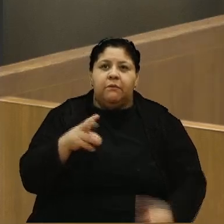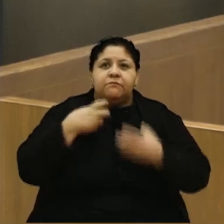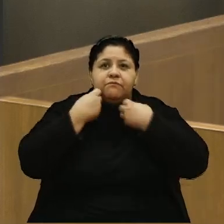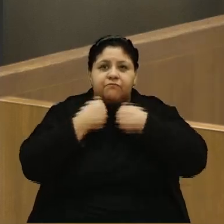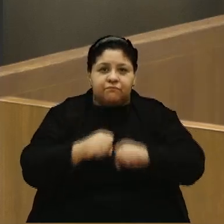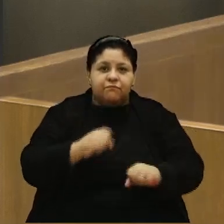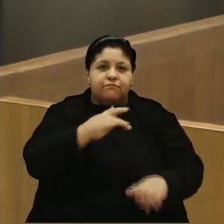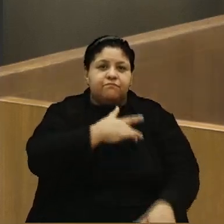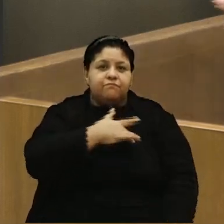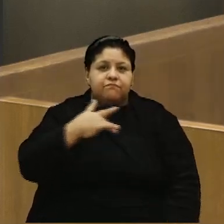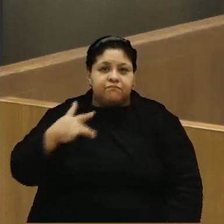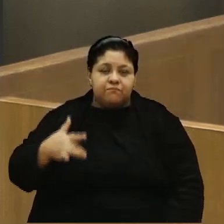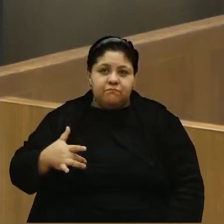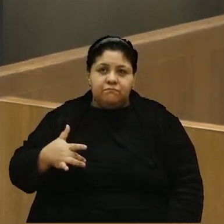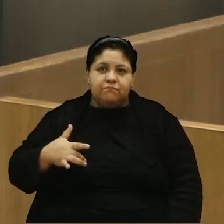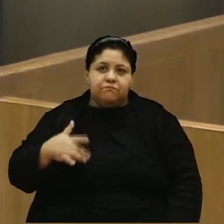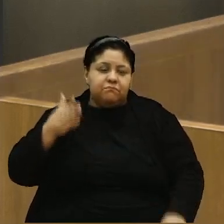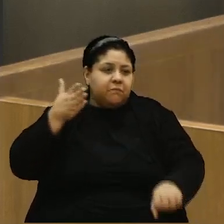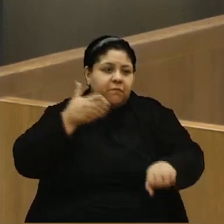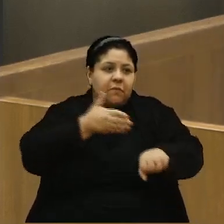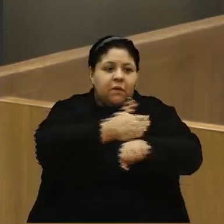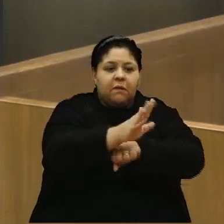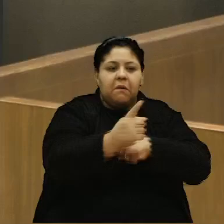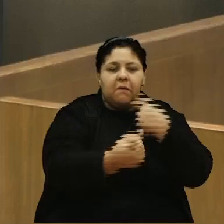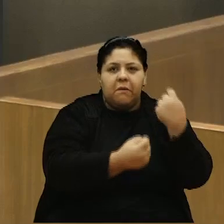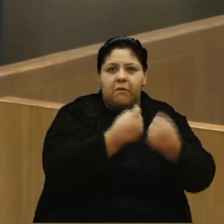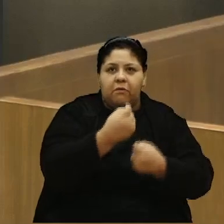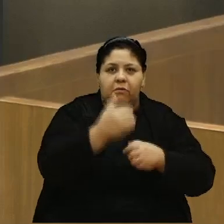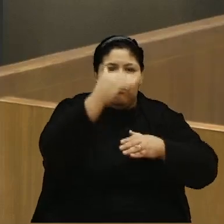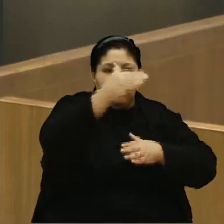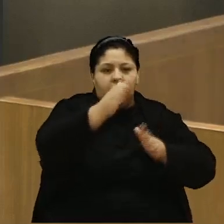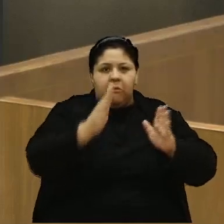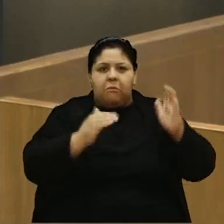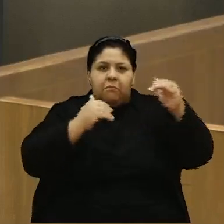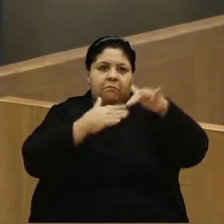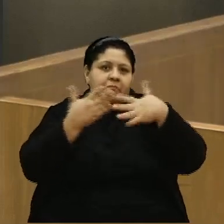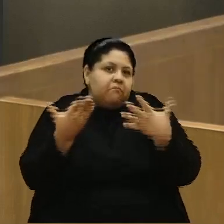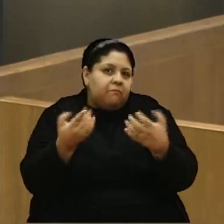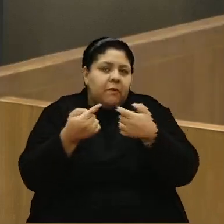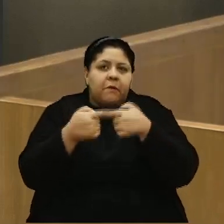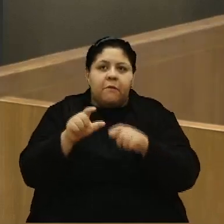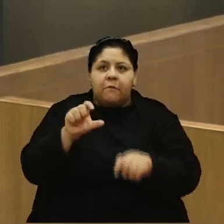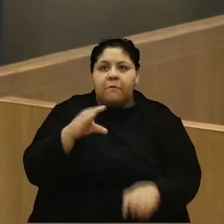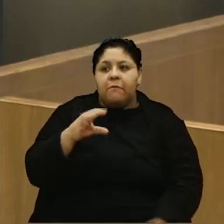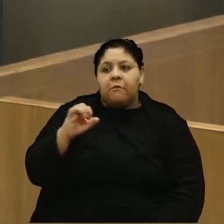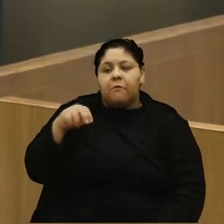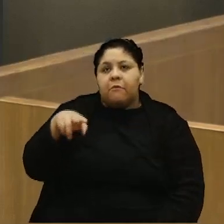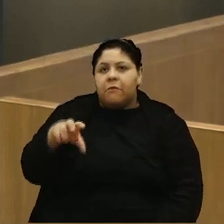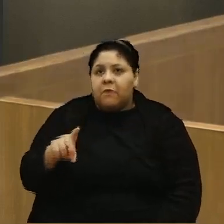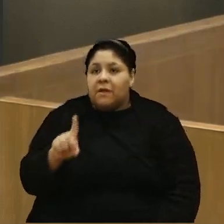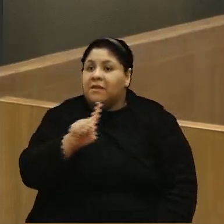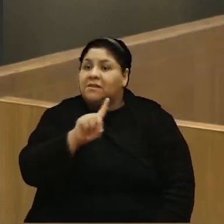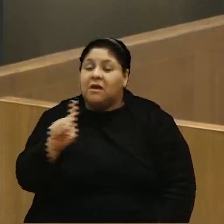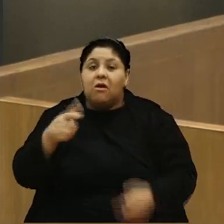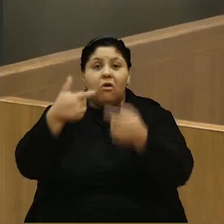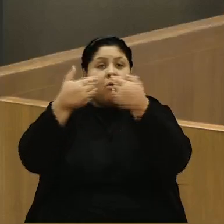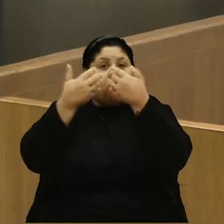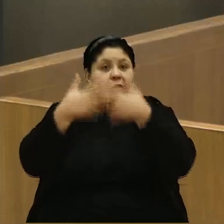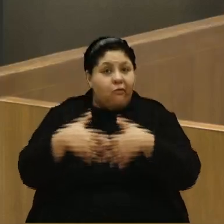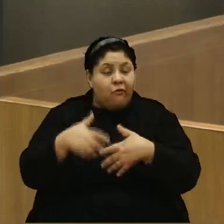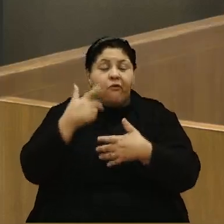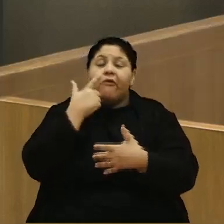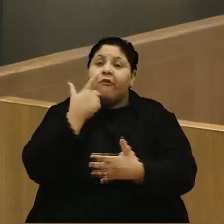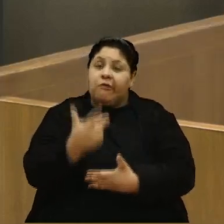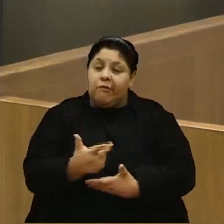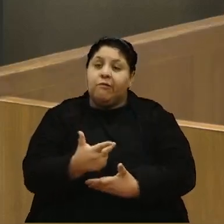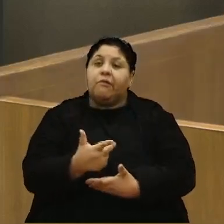da Saúde entrou lá com algumas caixas e algumas coisas. Mas o Cined em si não está funcionando. Foi falado